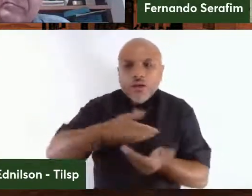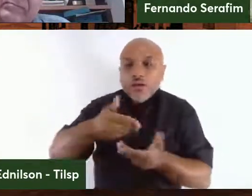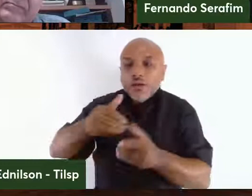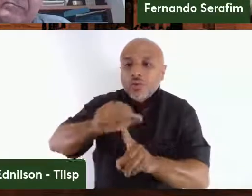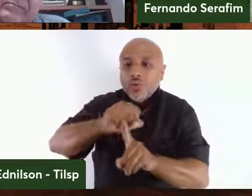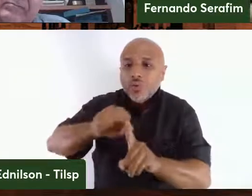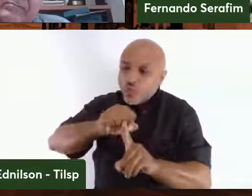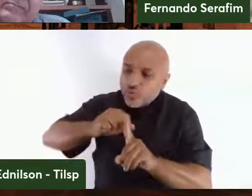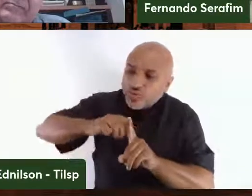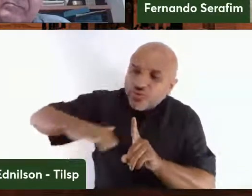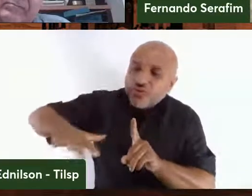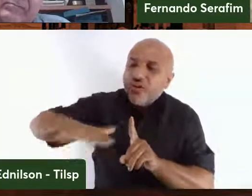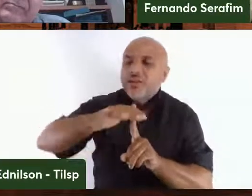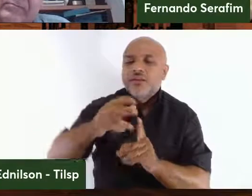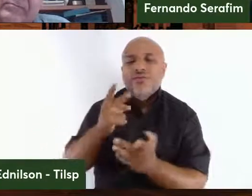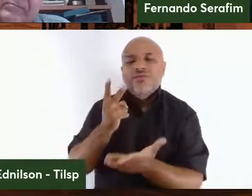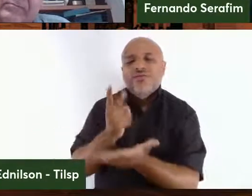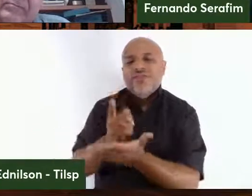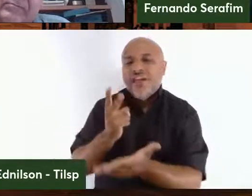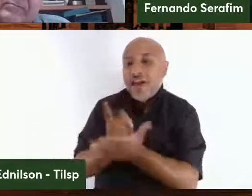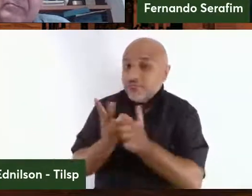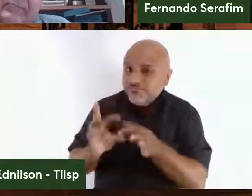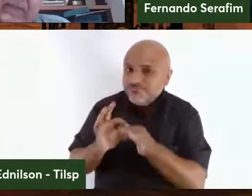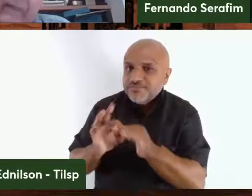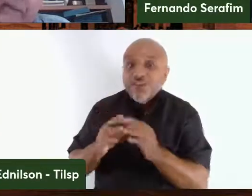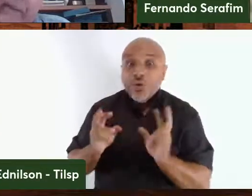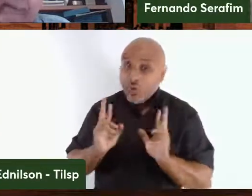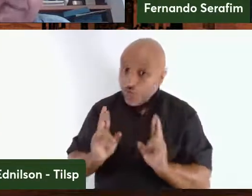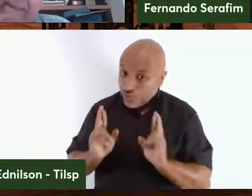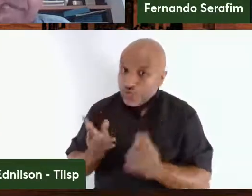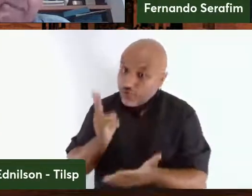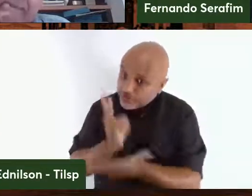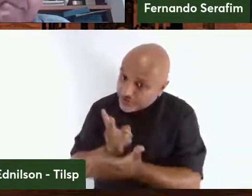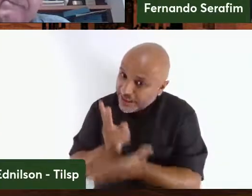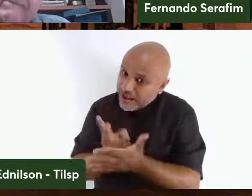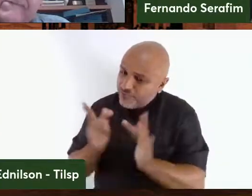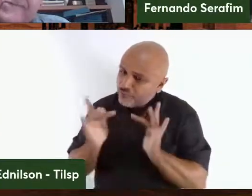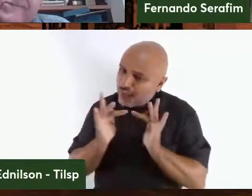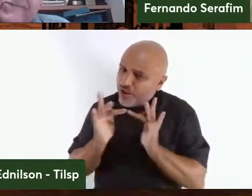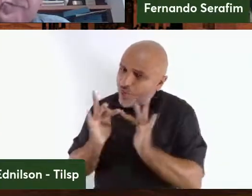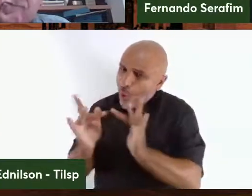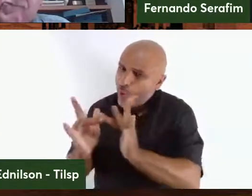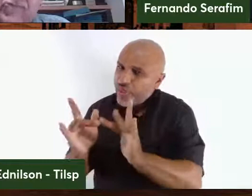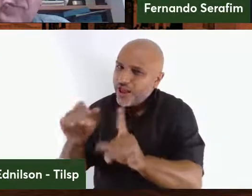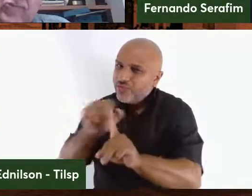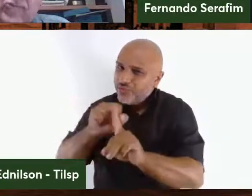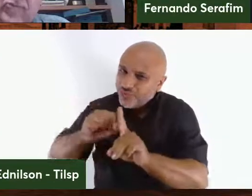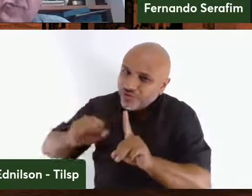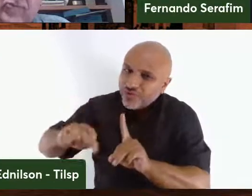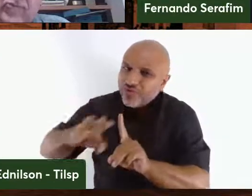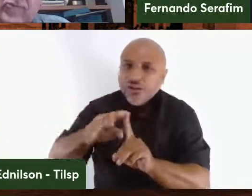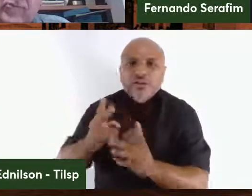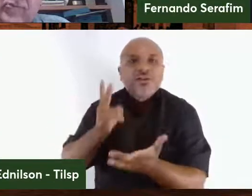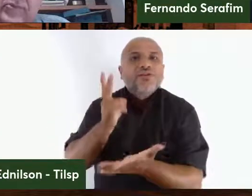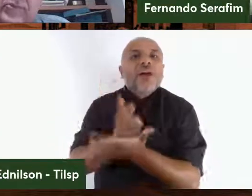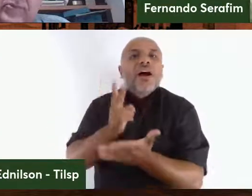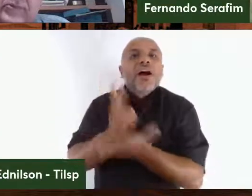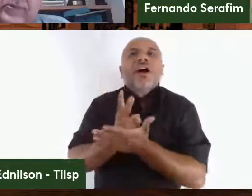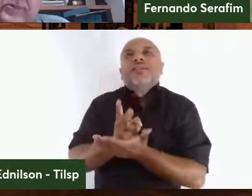social, como sempre dialogou, e esperamos que continue dialogando por tanto tempo, né, de fato nós estaríamos ainda